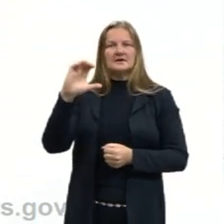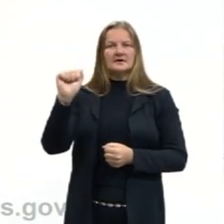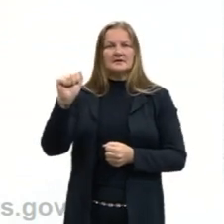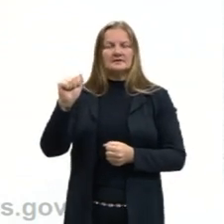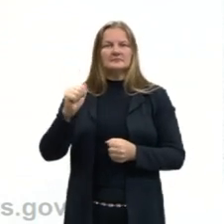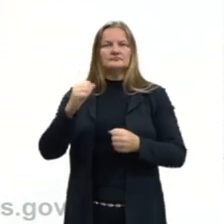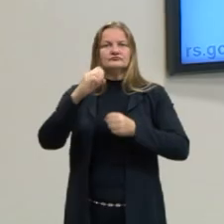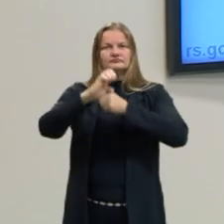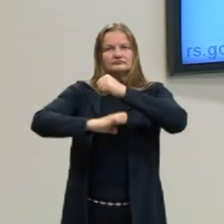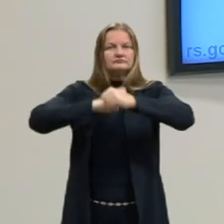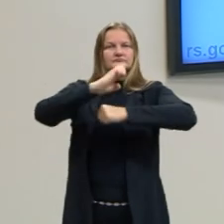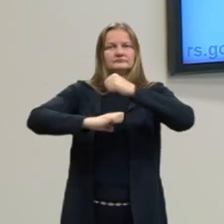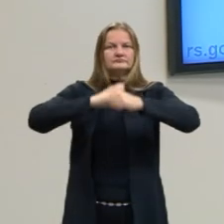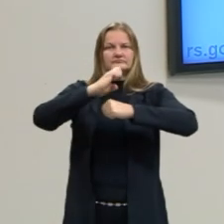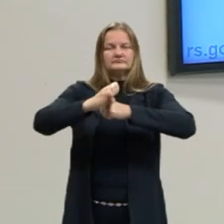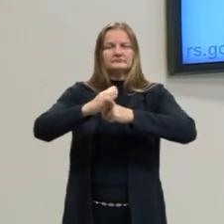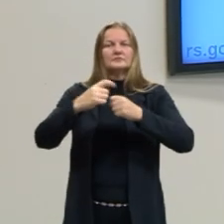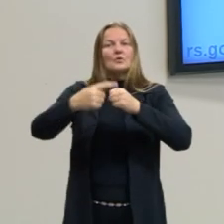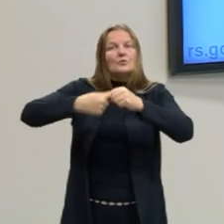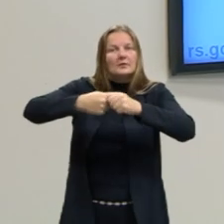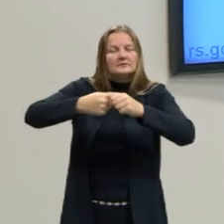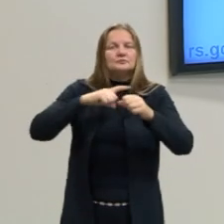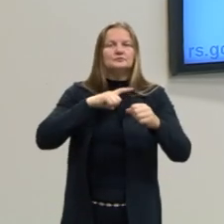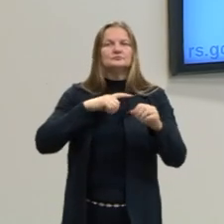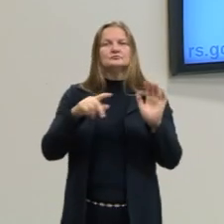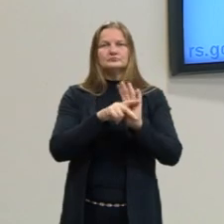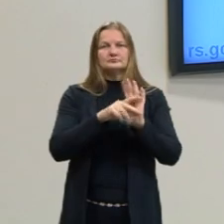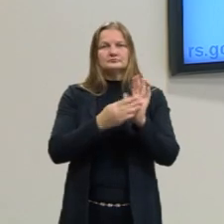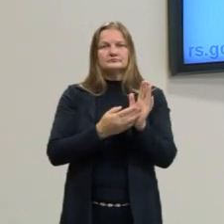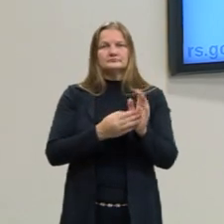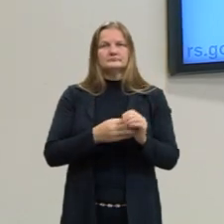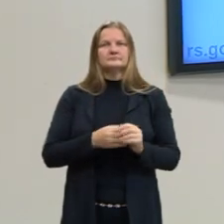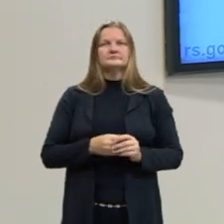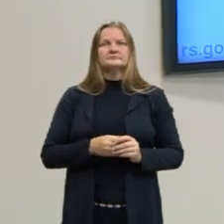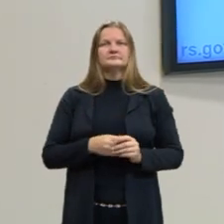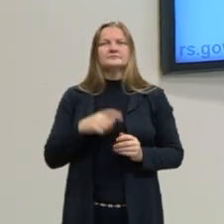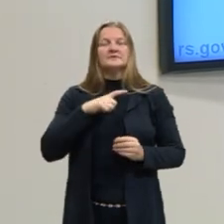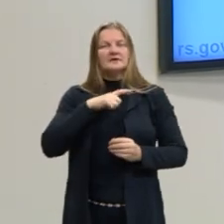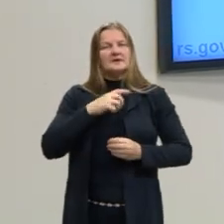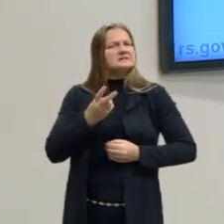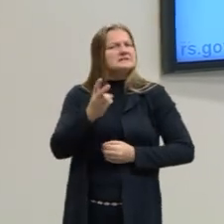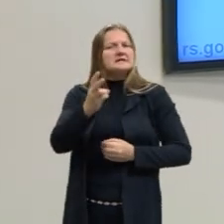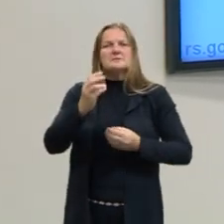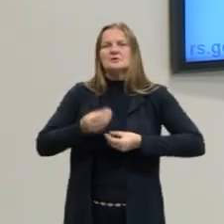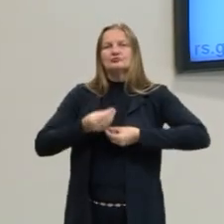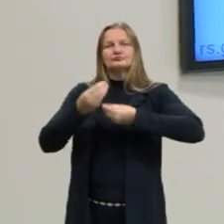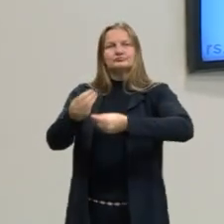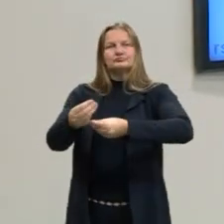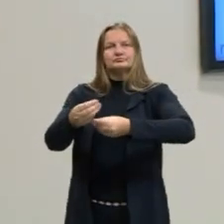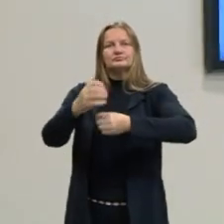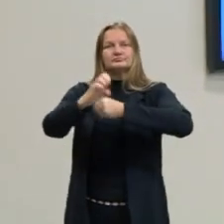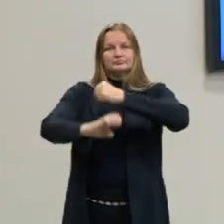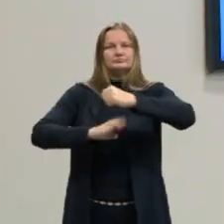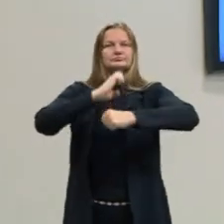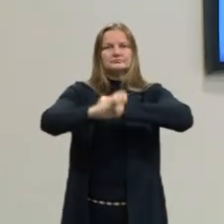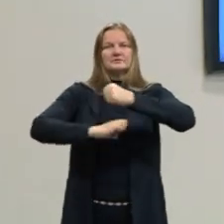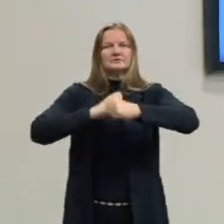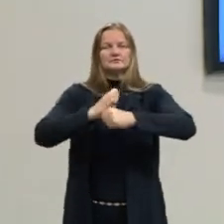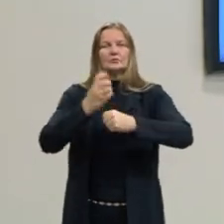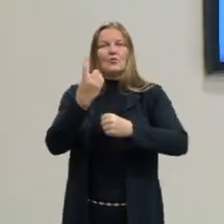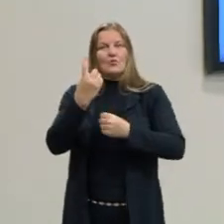eletrostática entre os átomos tá ocorre doação de elétrons de um do outro